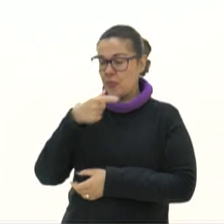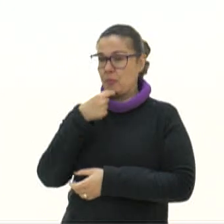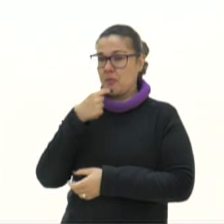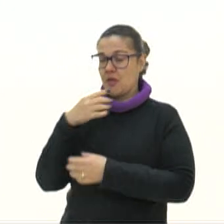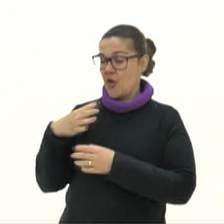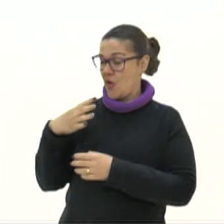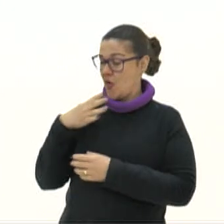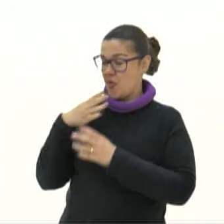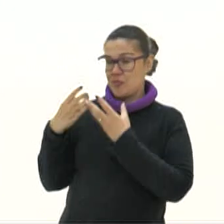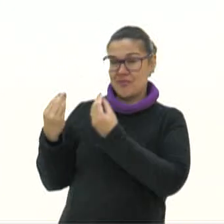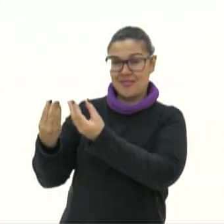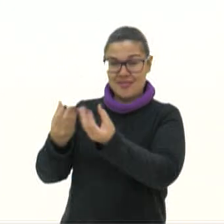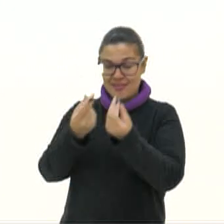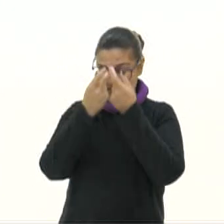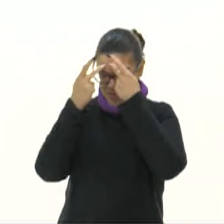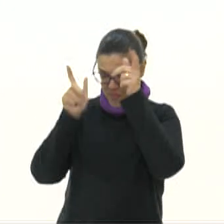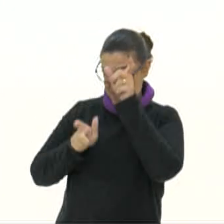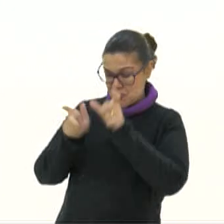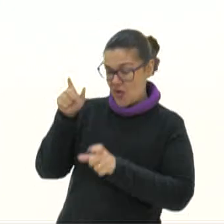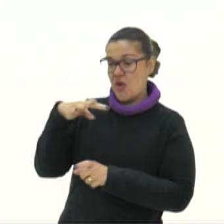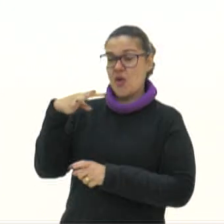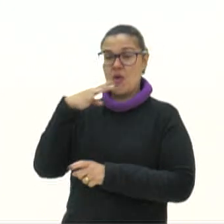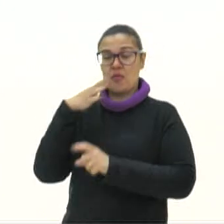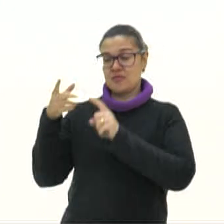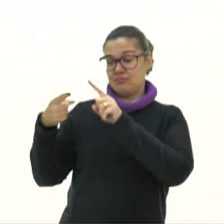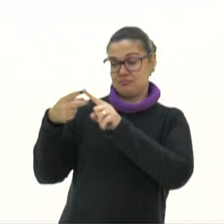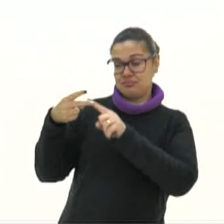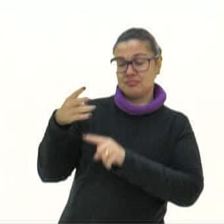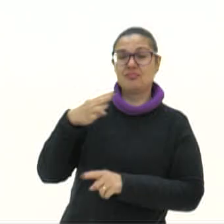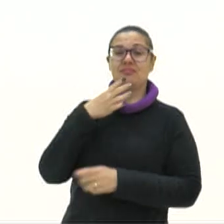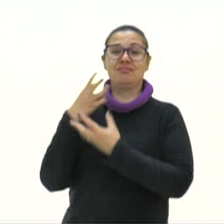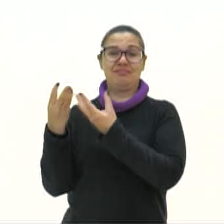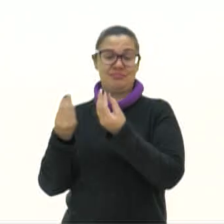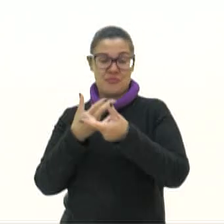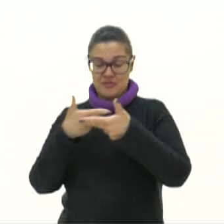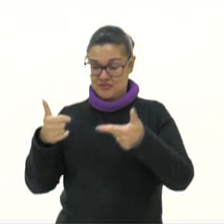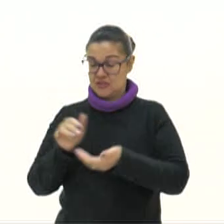conheci tanta gente, conheci Carlos Fernando, conheci tanta gente.